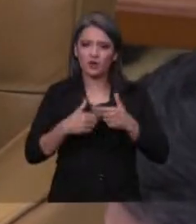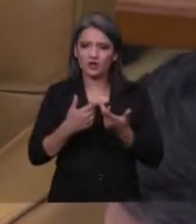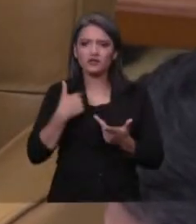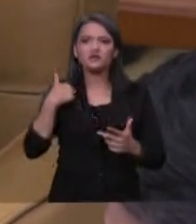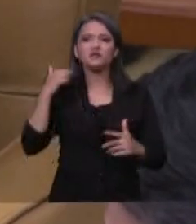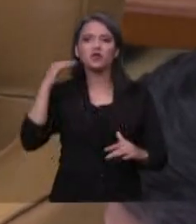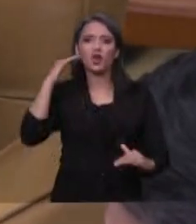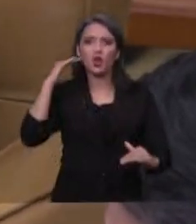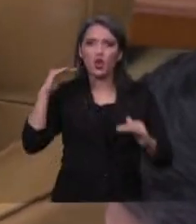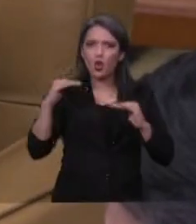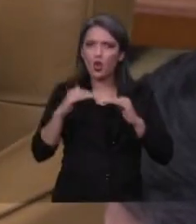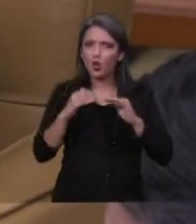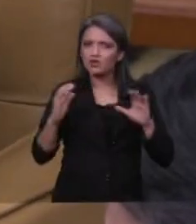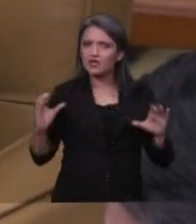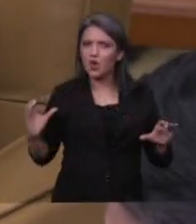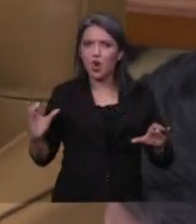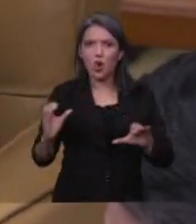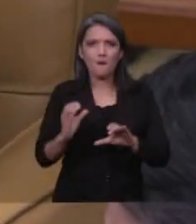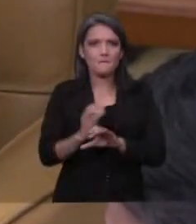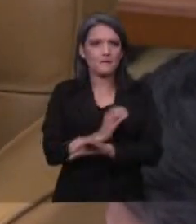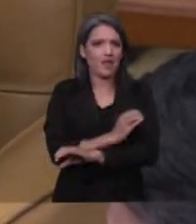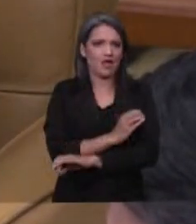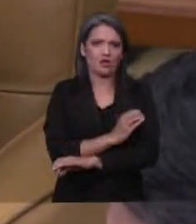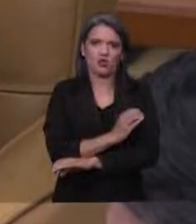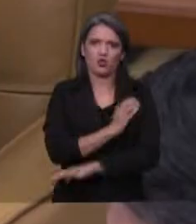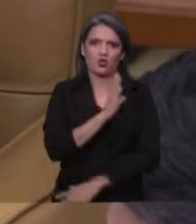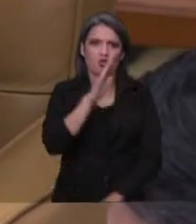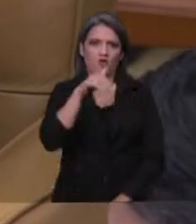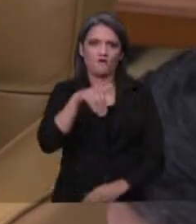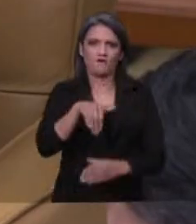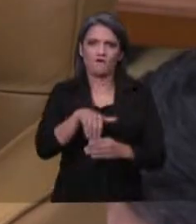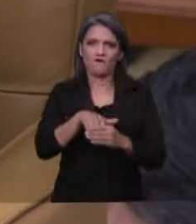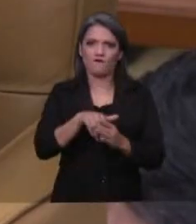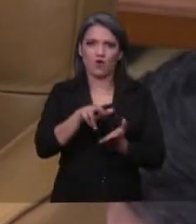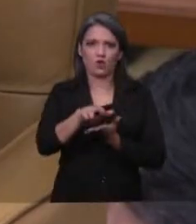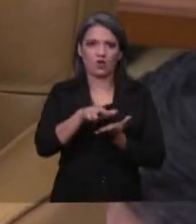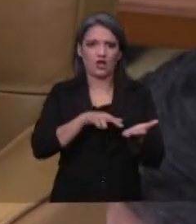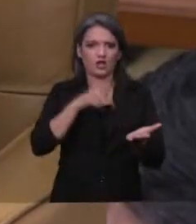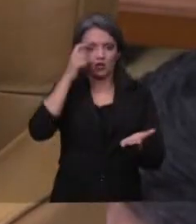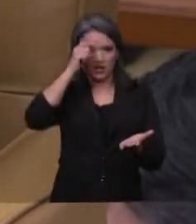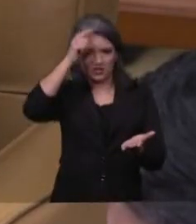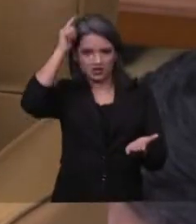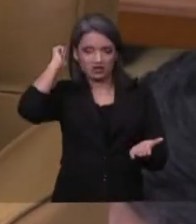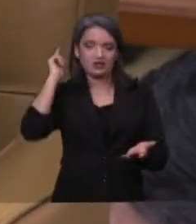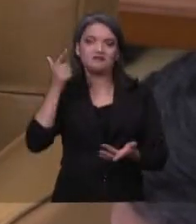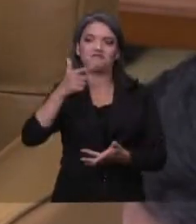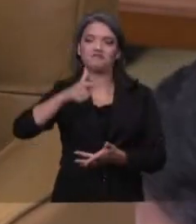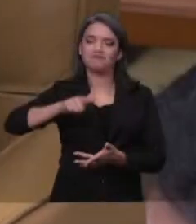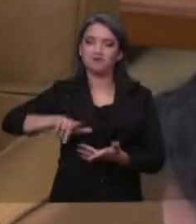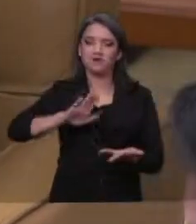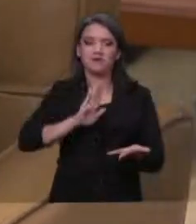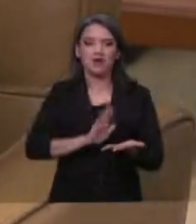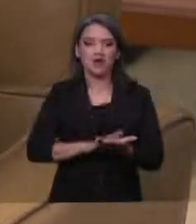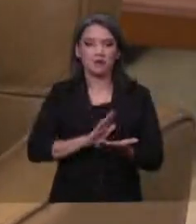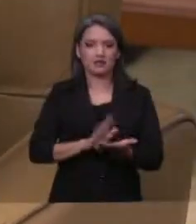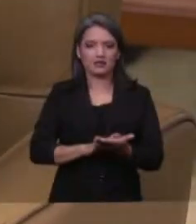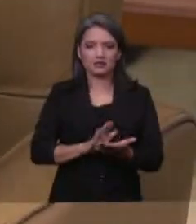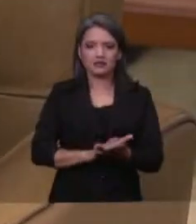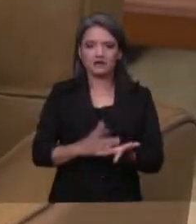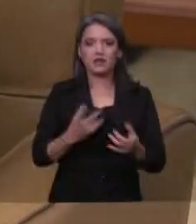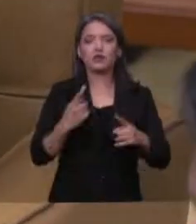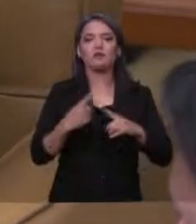integralmente o voto do eminente relator. Mais uma vez, cumprimentando, não só